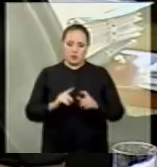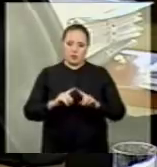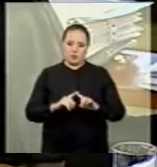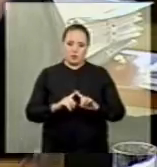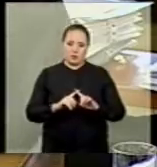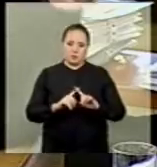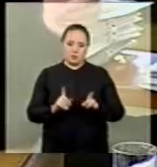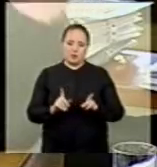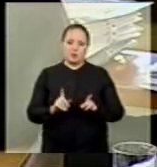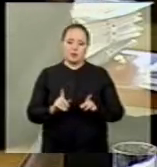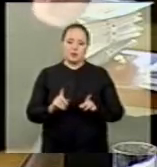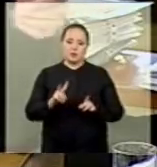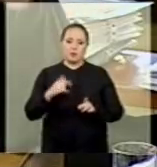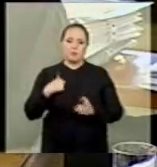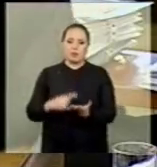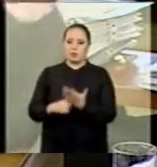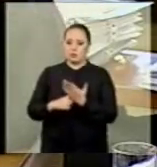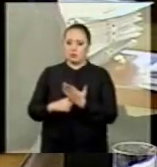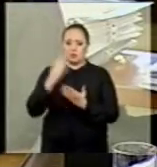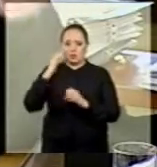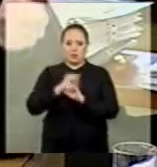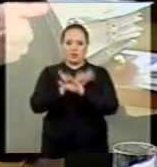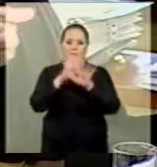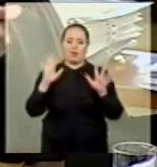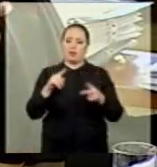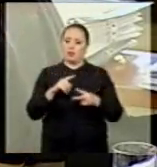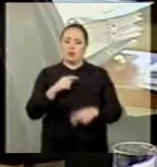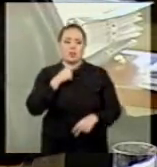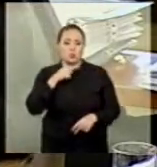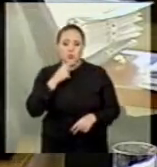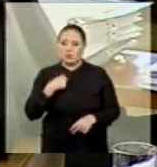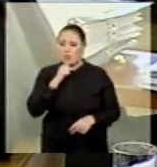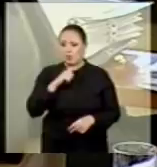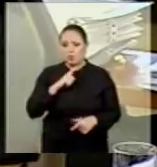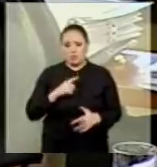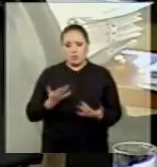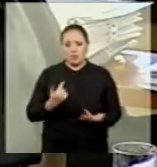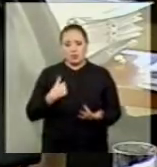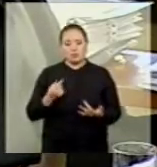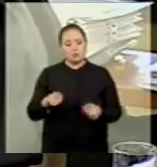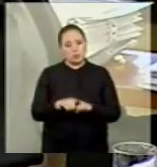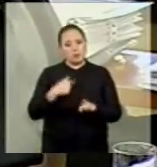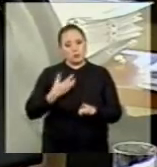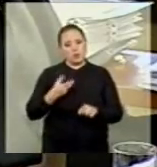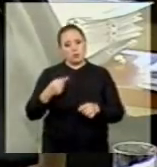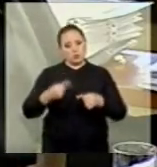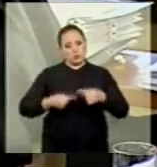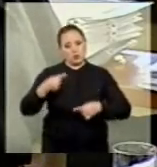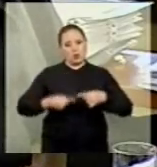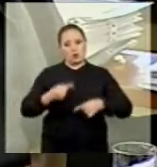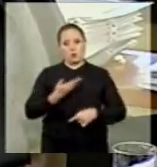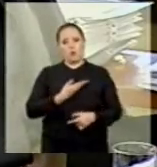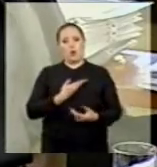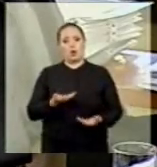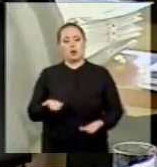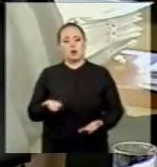sem dúvida, me ajudará a aclarar estas dúvidas. E que também quero dialogar com os colegas, porque eu